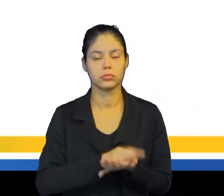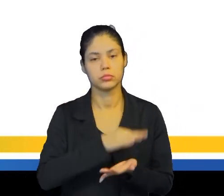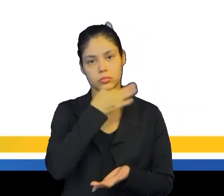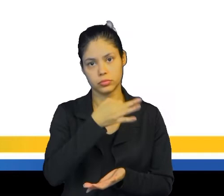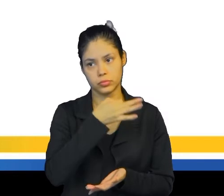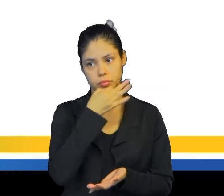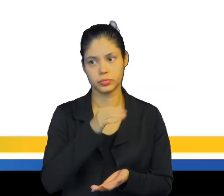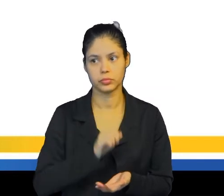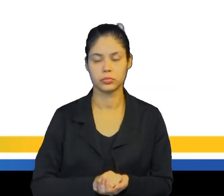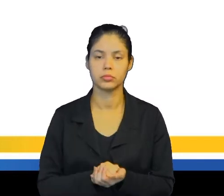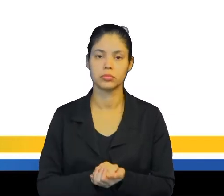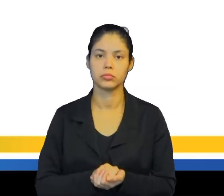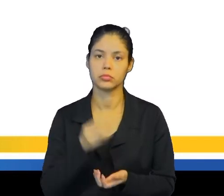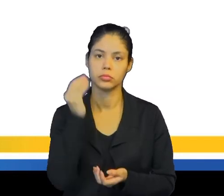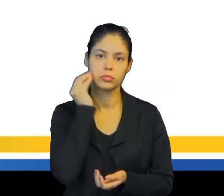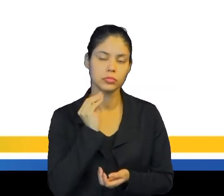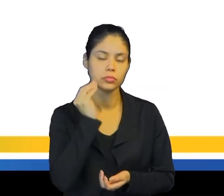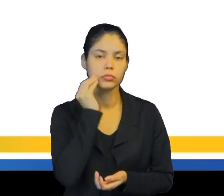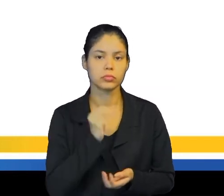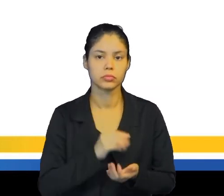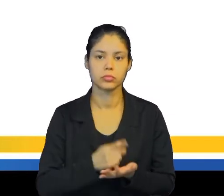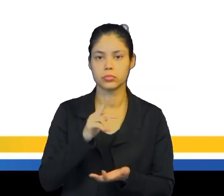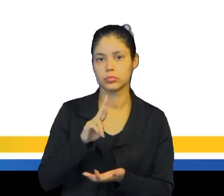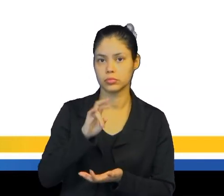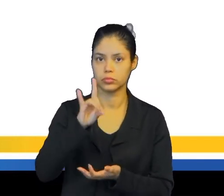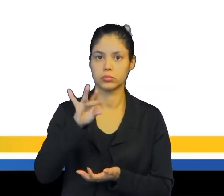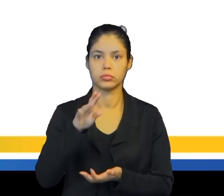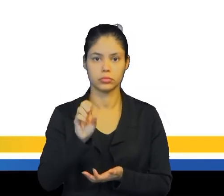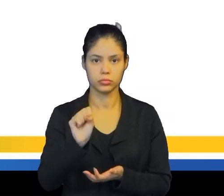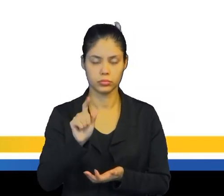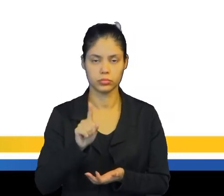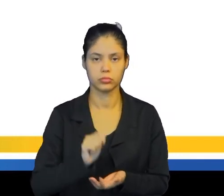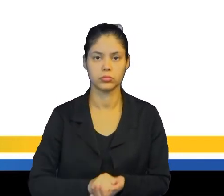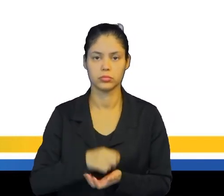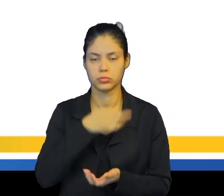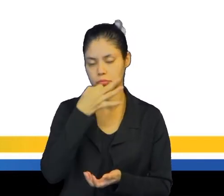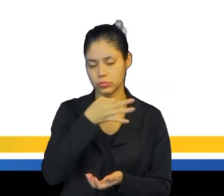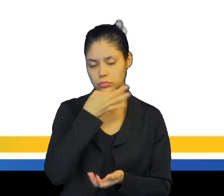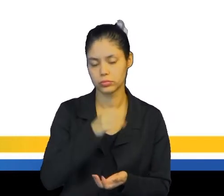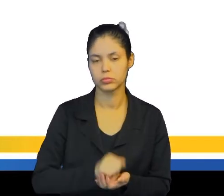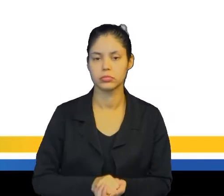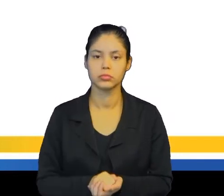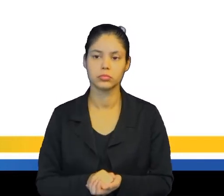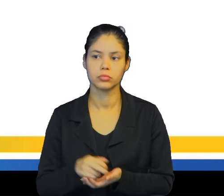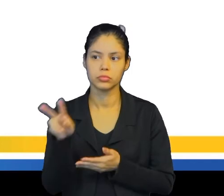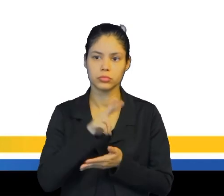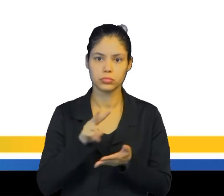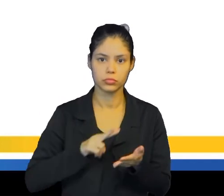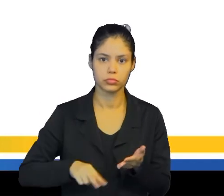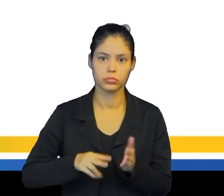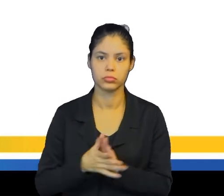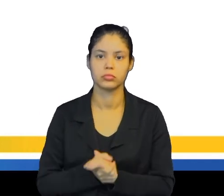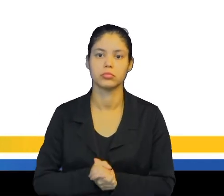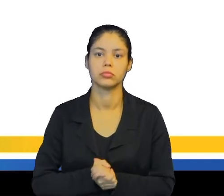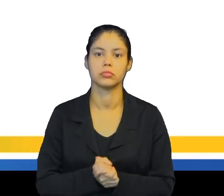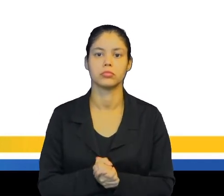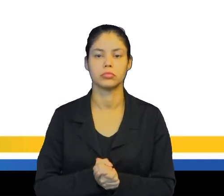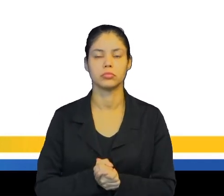sua opinião, né, ele tenta persuadir aí a opinião do